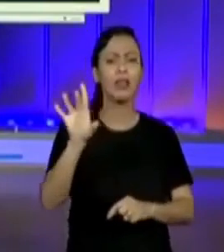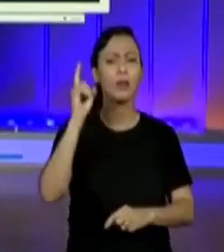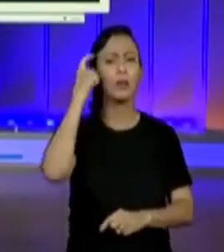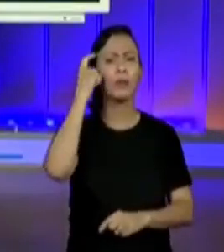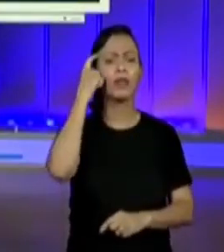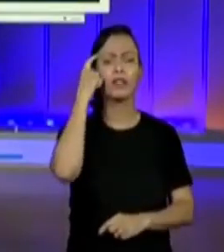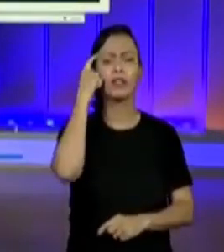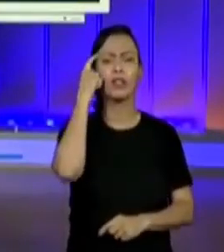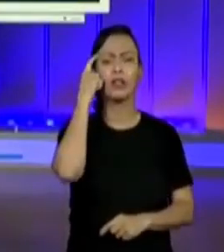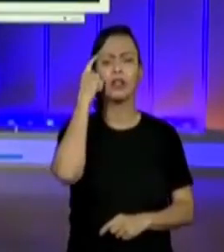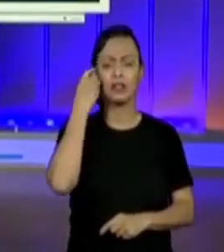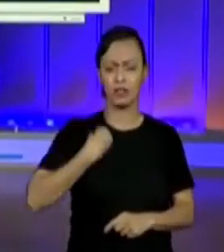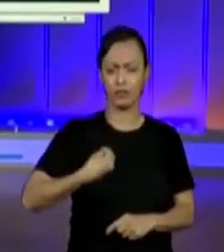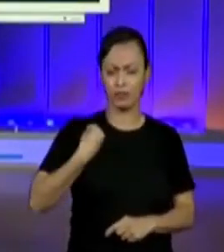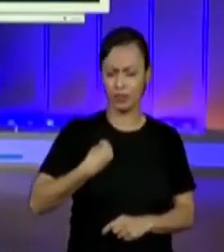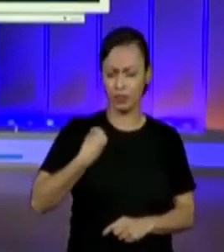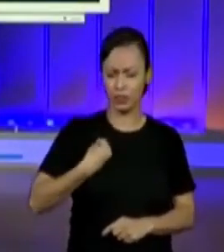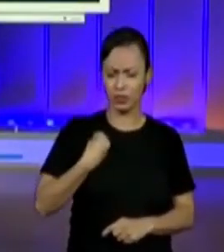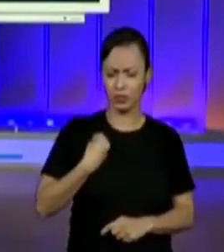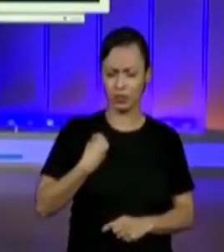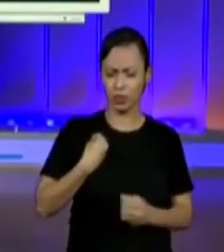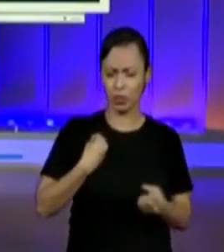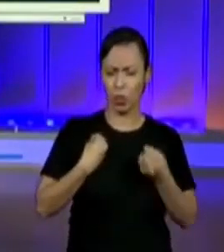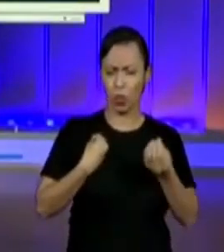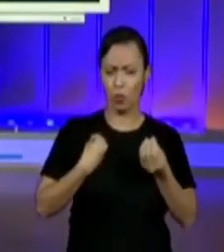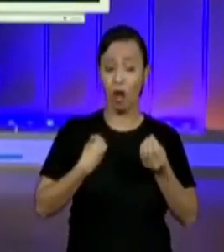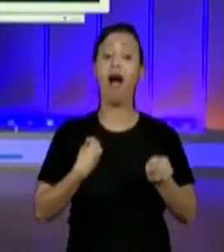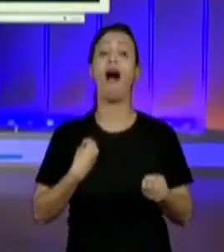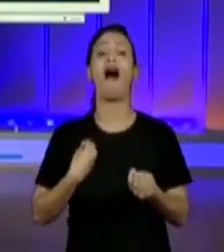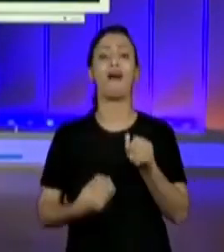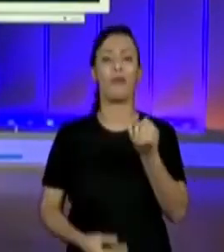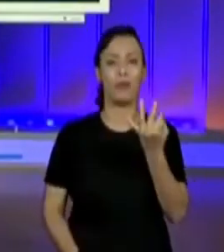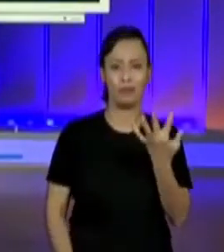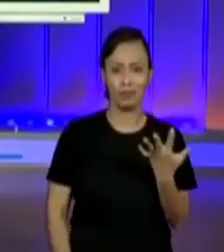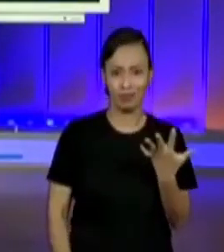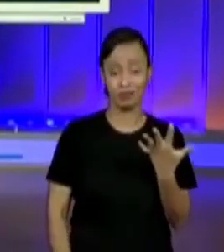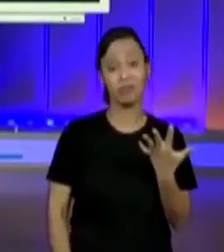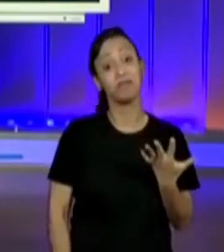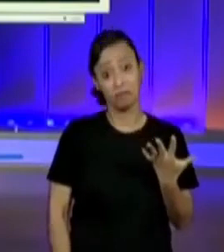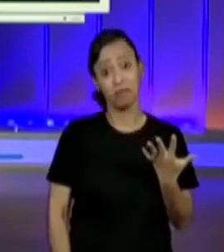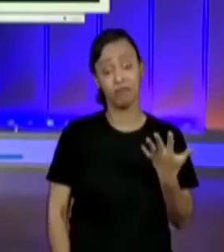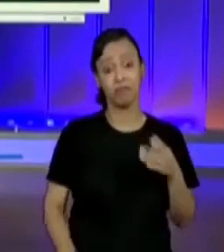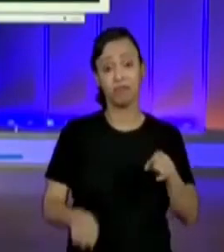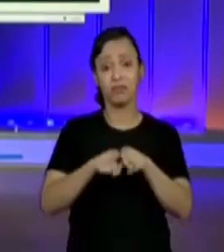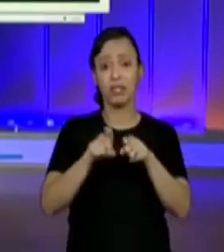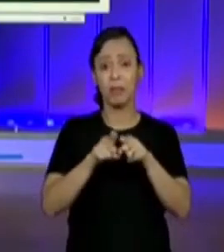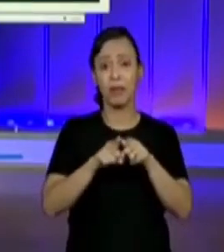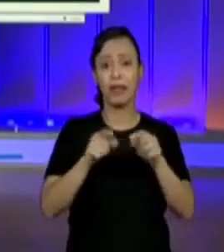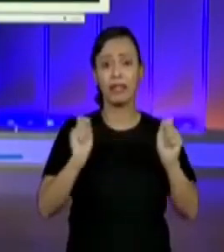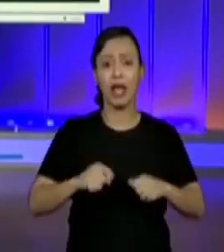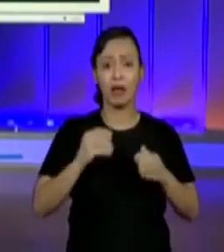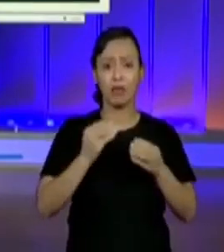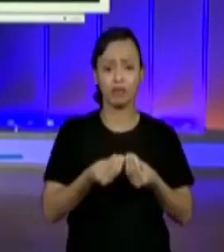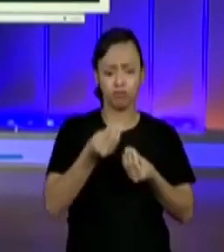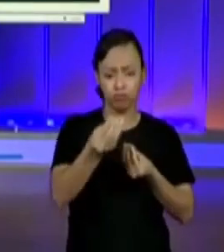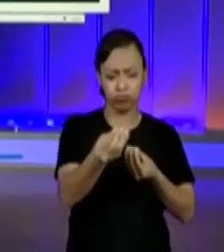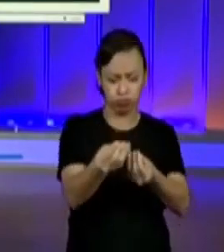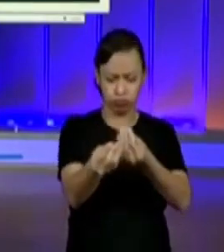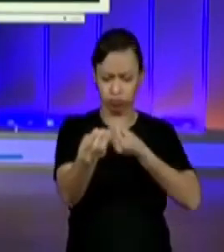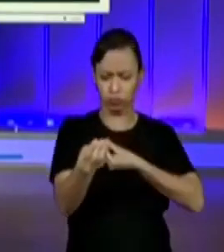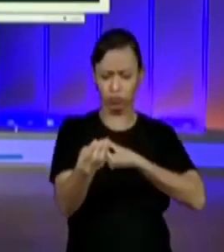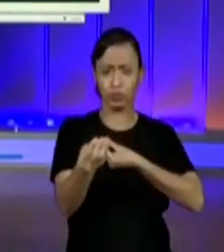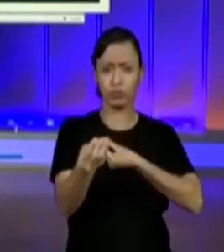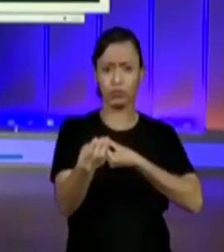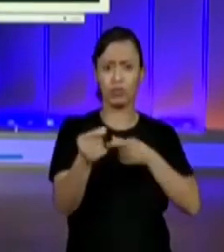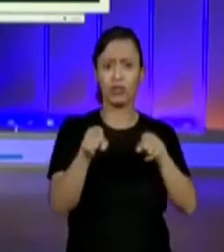quê Para representar quantidades para representar partes para representar partes de